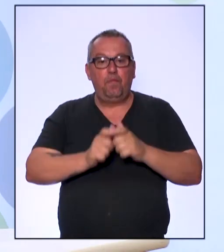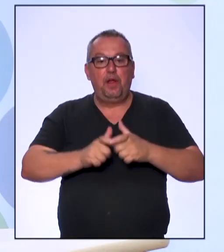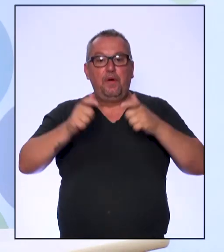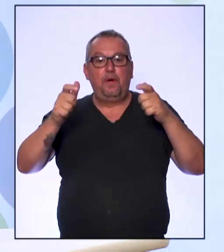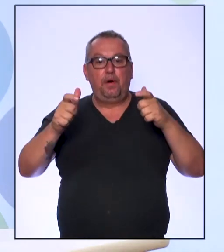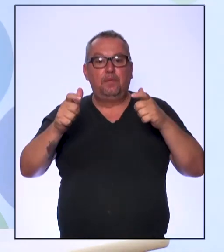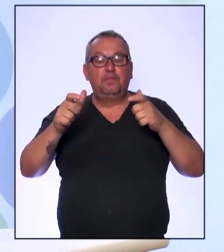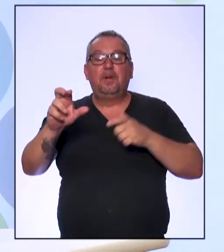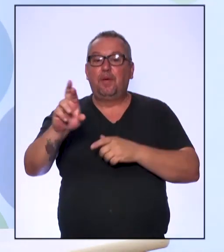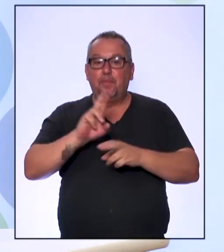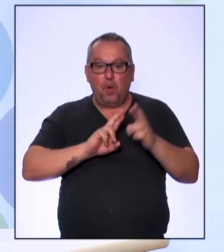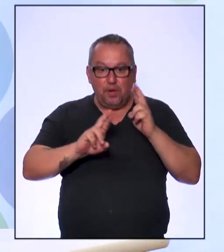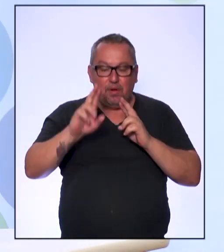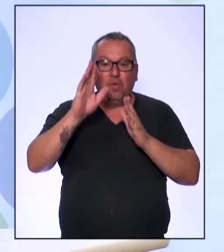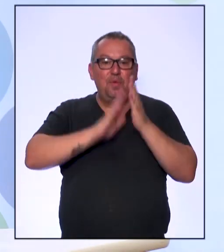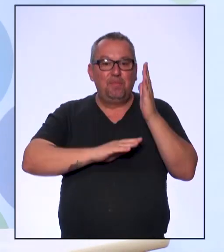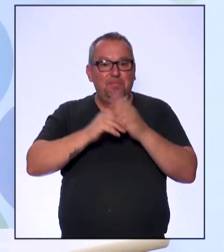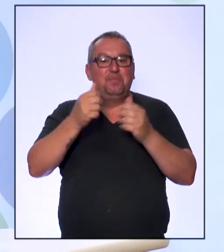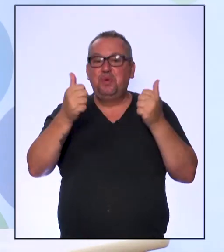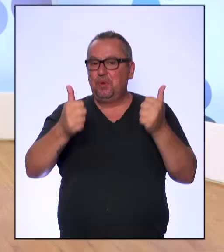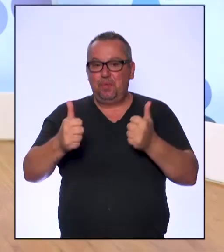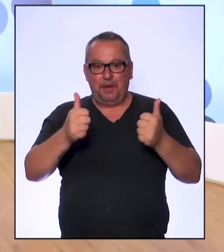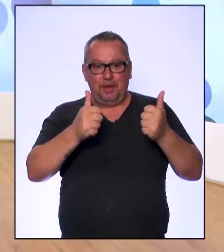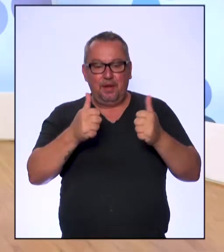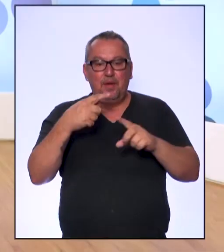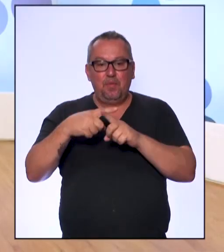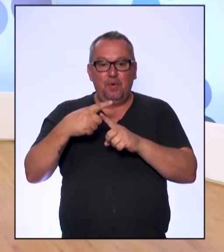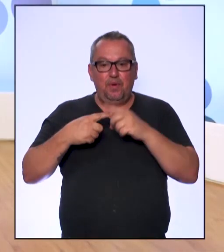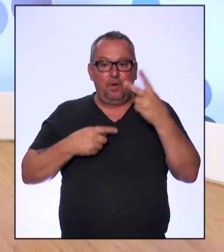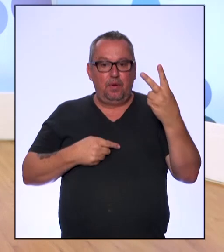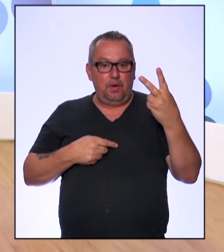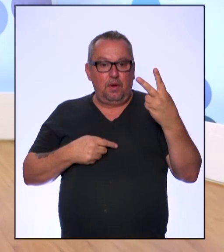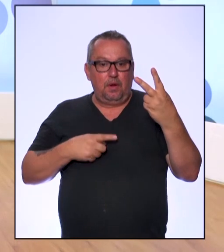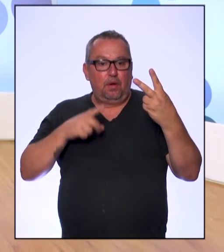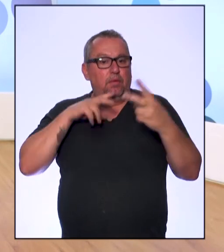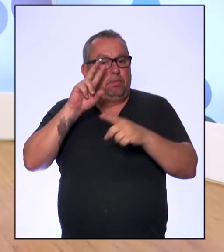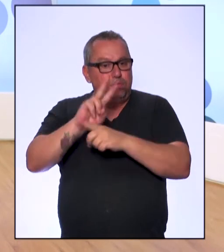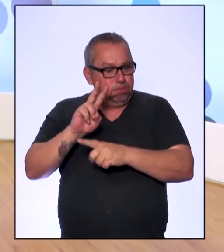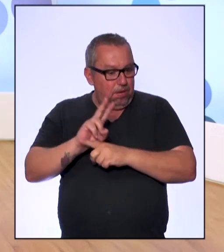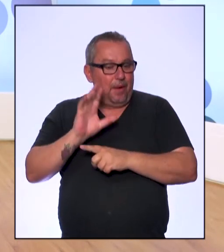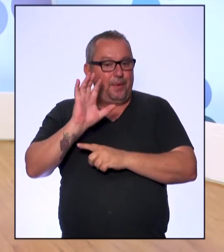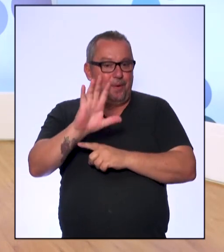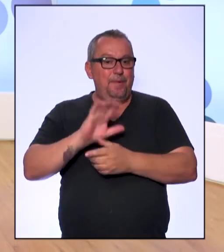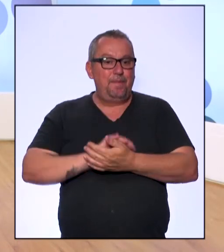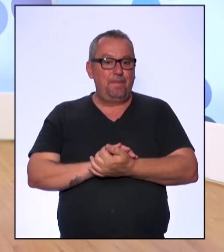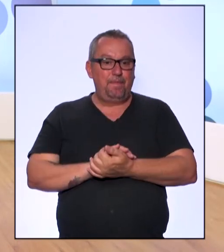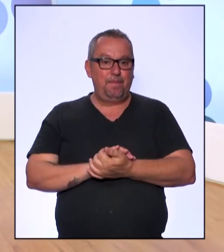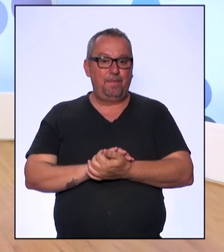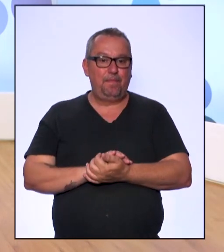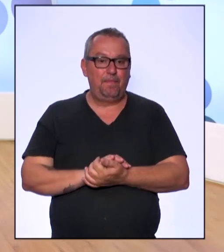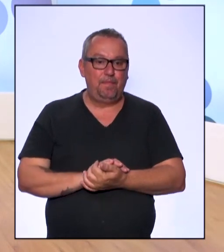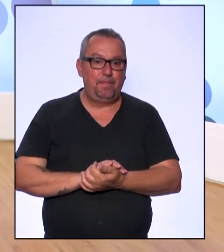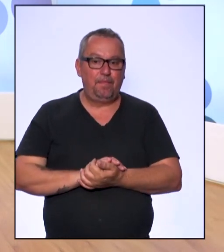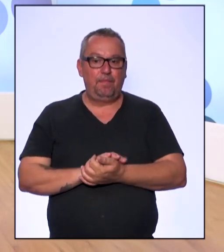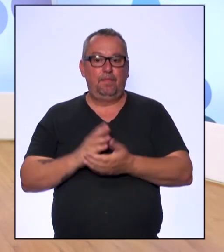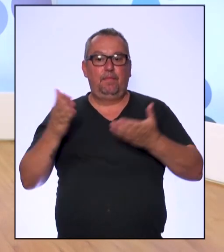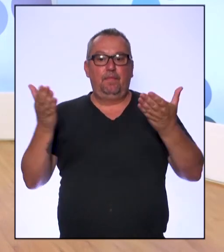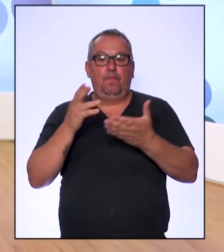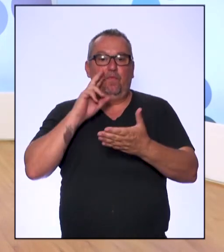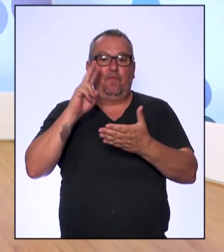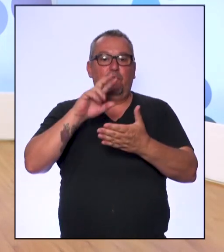respondeu como uma arte. Legal. Muito bem, gente, porque ambos tratam exatamente disso. Agora vamos ver o